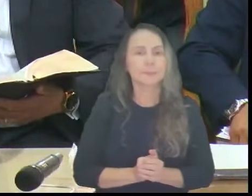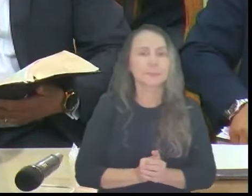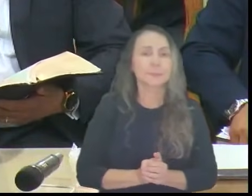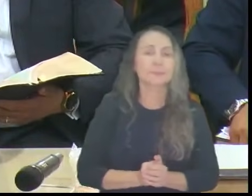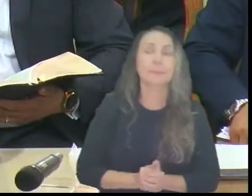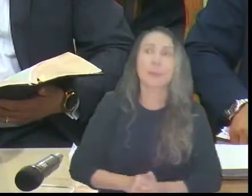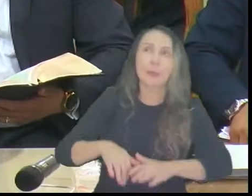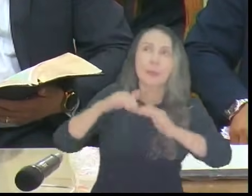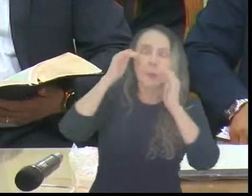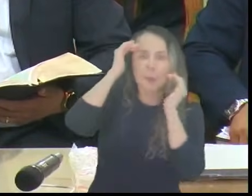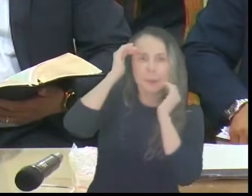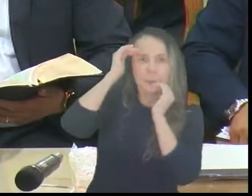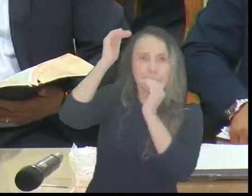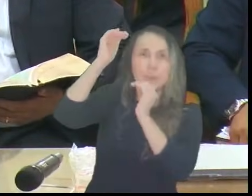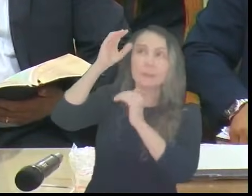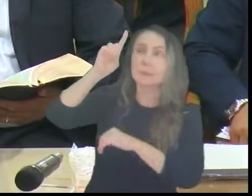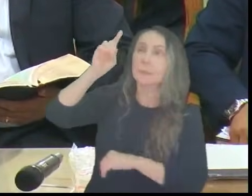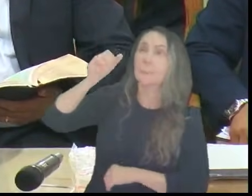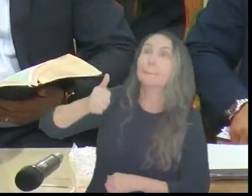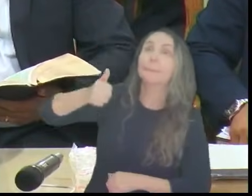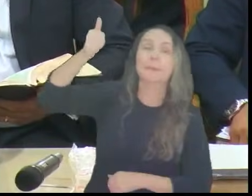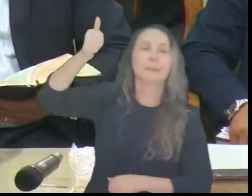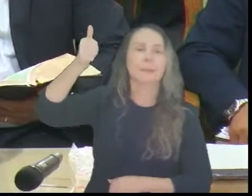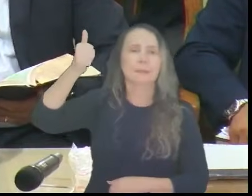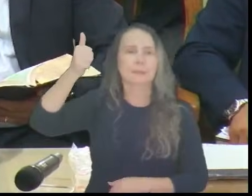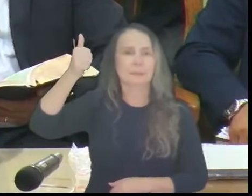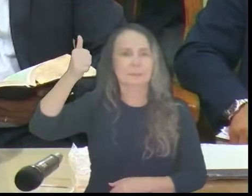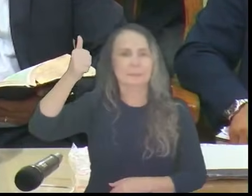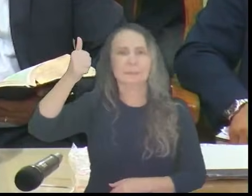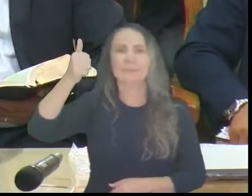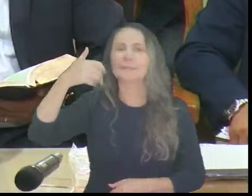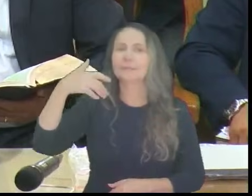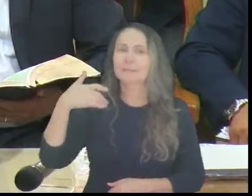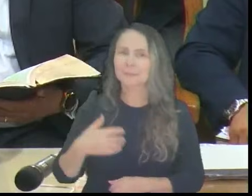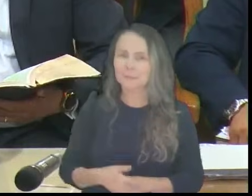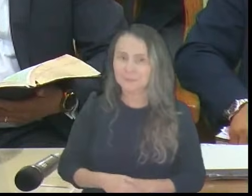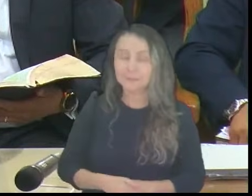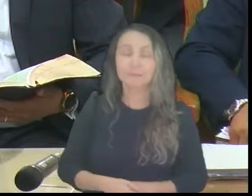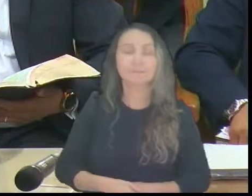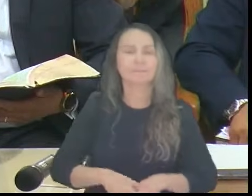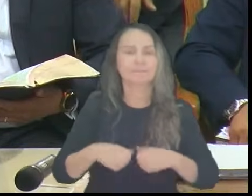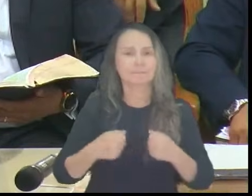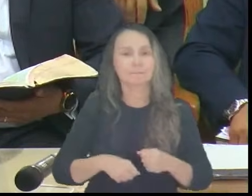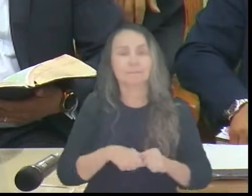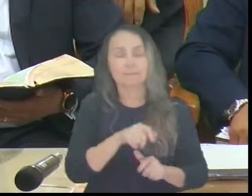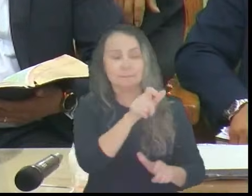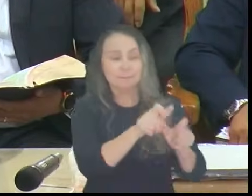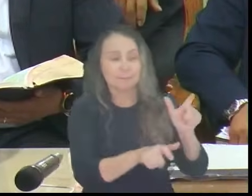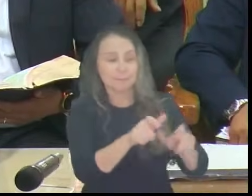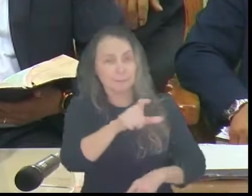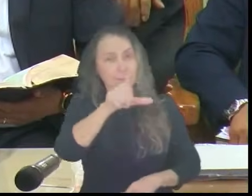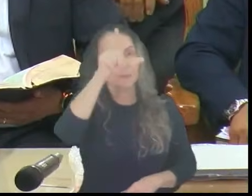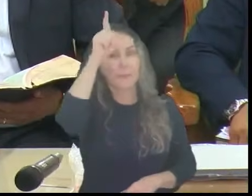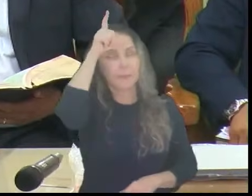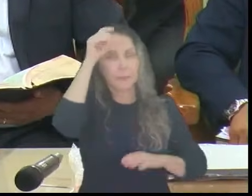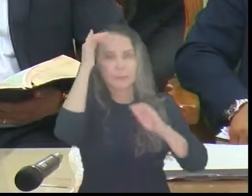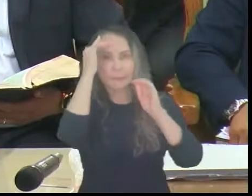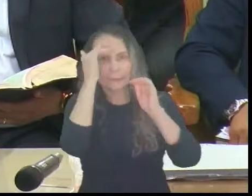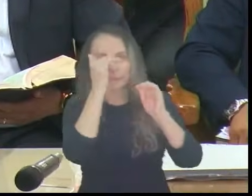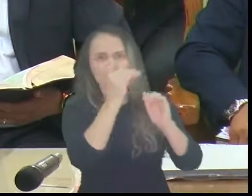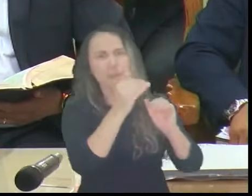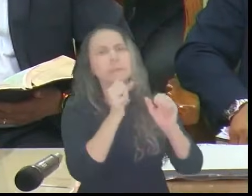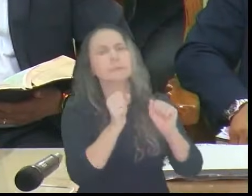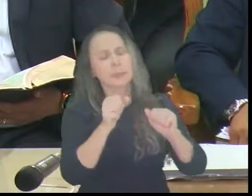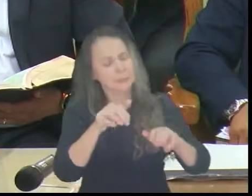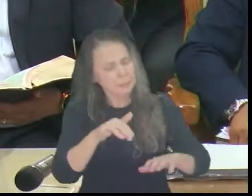obedecer a quem? A Deus do que ao homem. Nós devemos obedecer ao homem. Veja, grave isso.